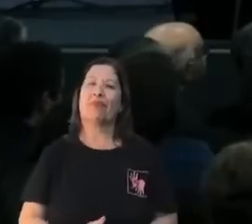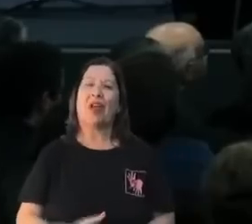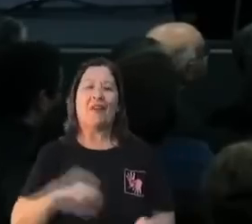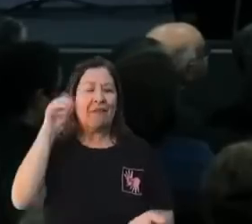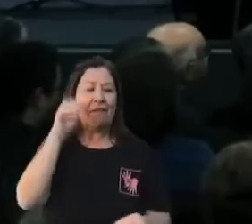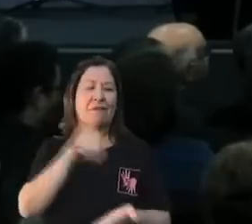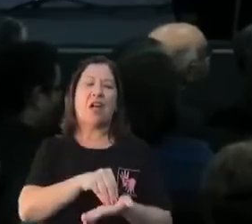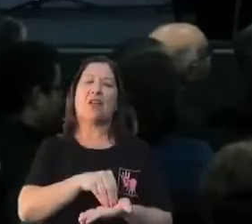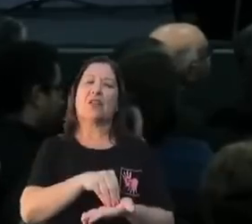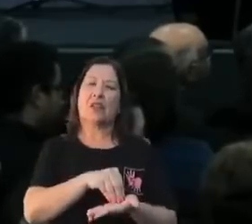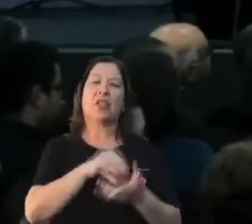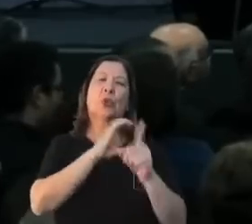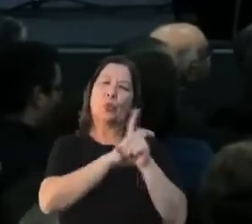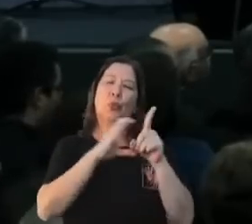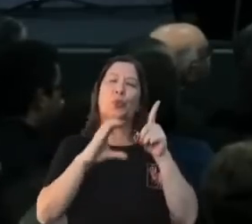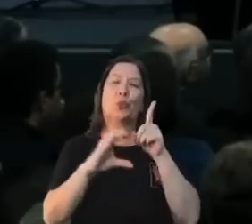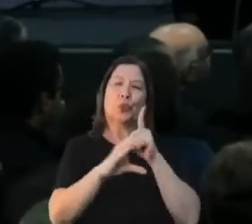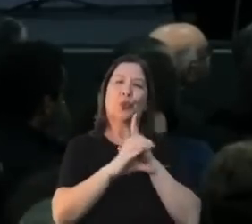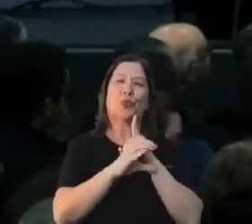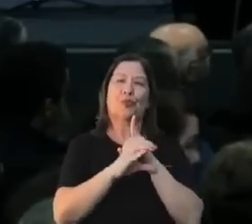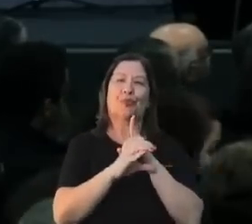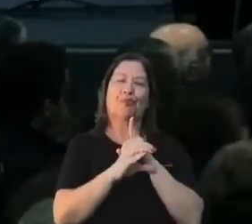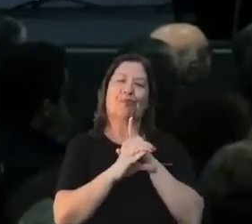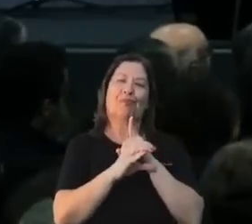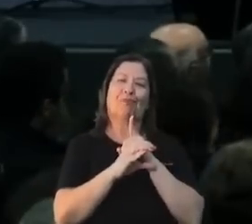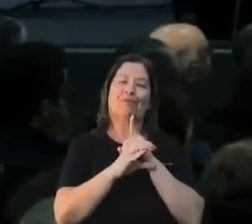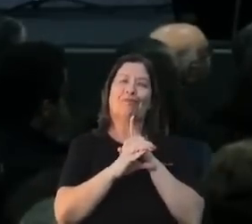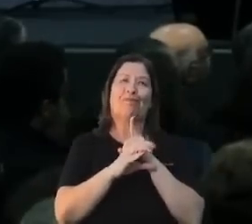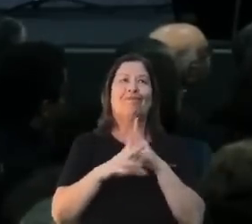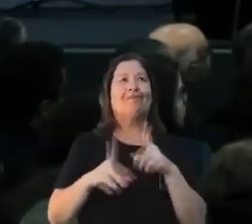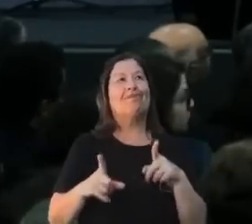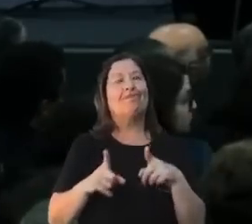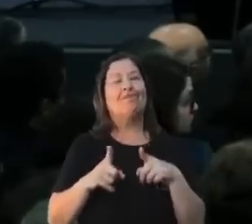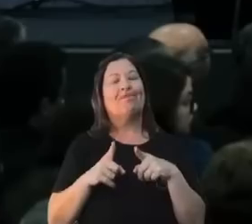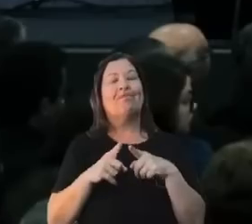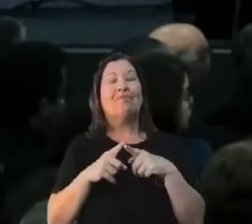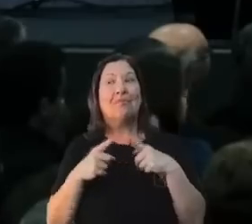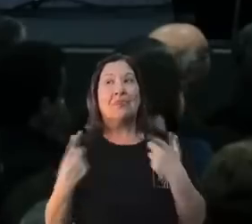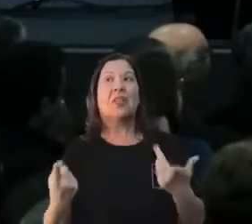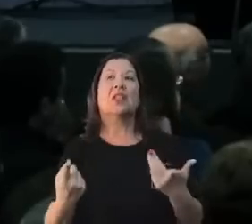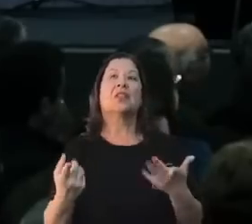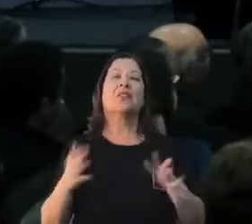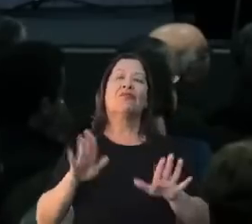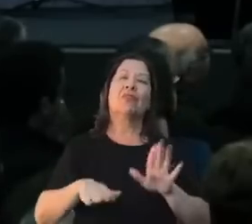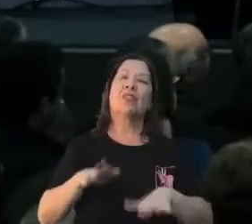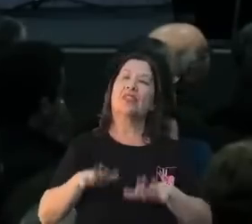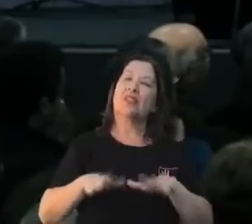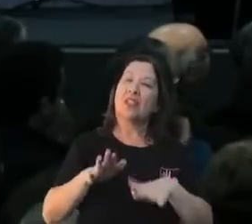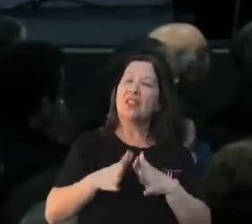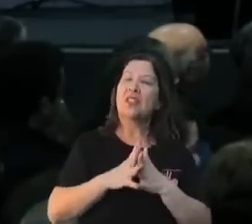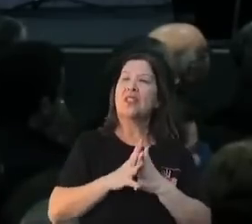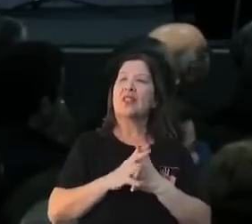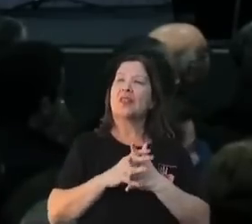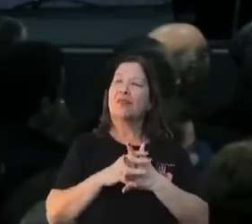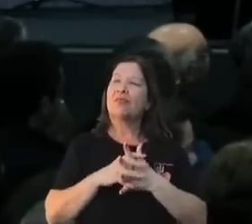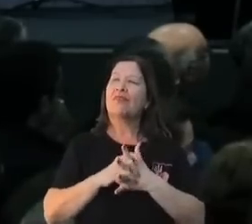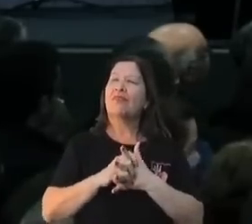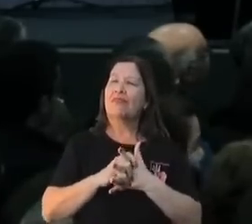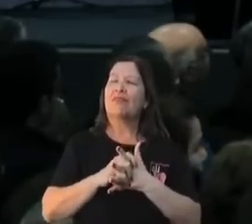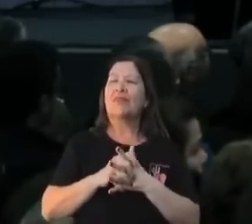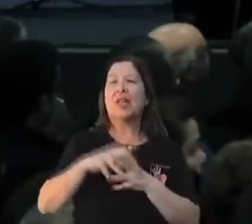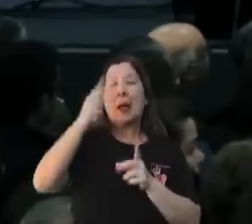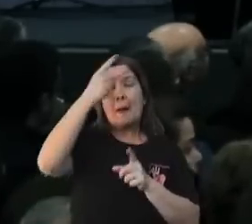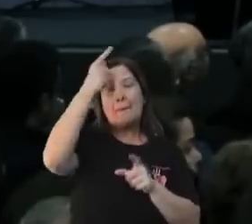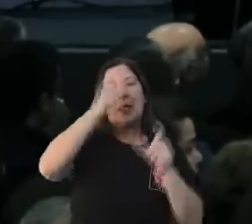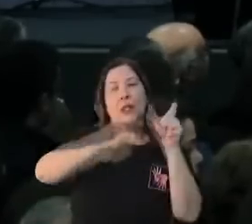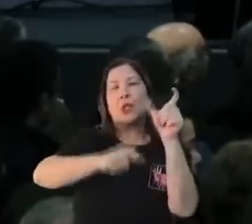E de repente, aqueles que não conhecem a Deus como nós conhecemos, são mais zelosos em servir